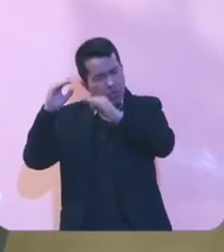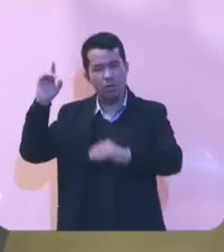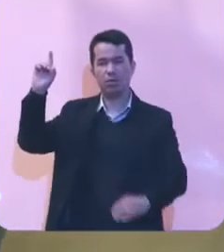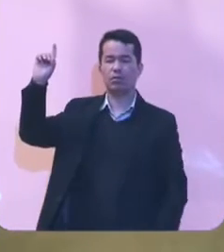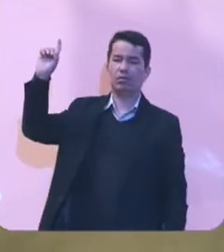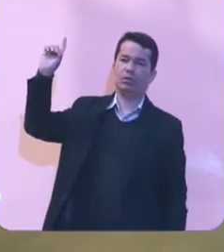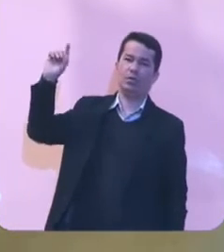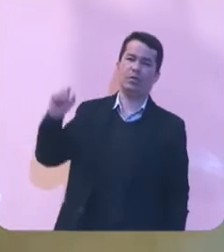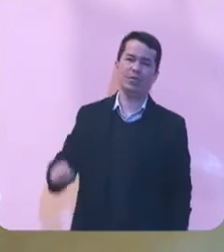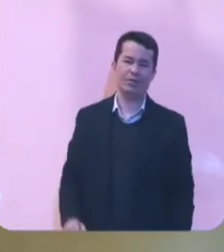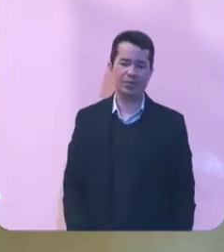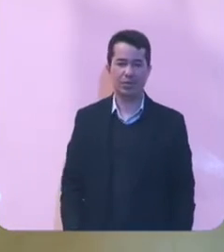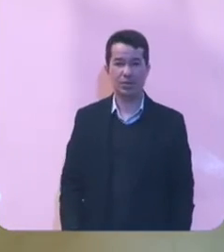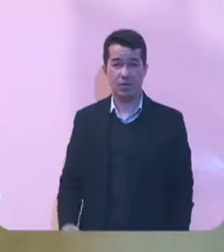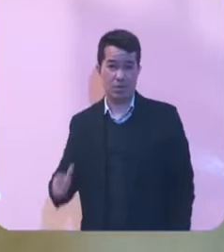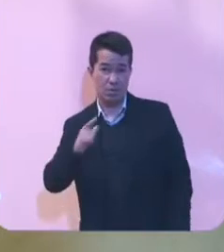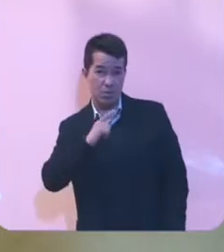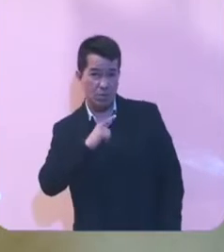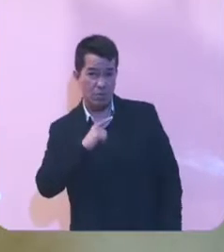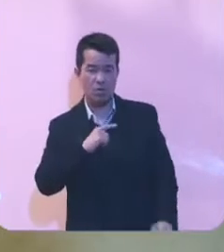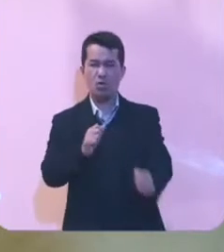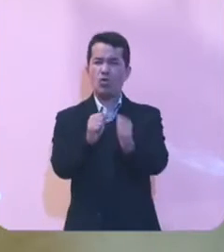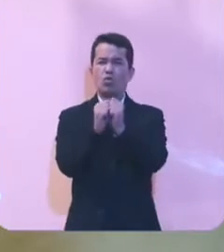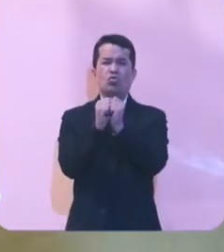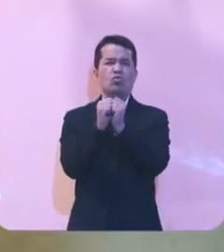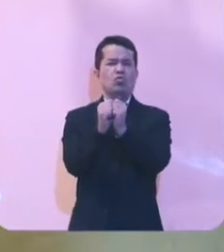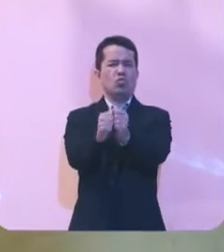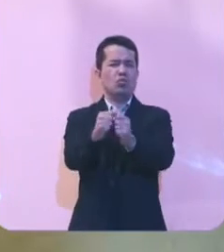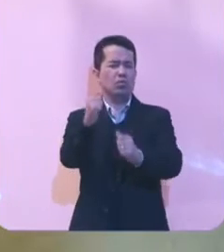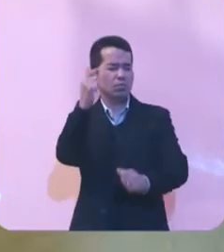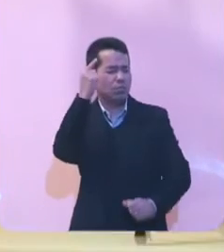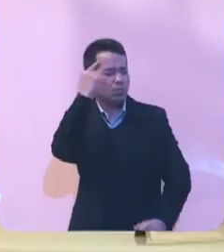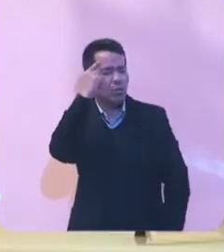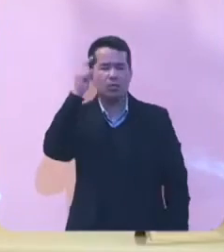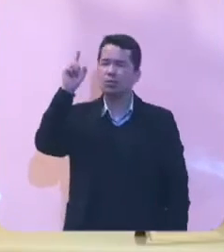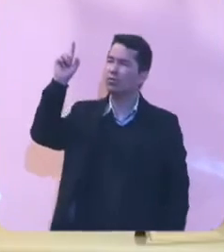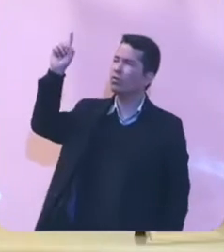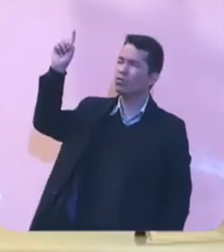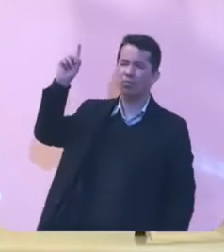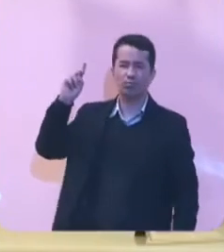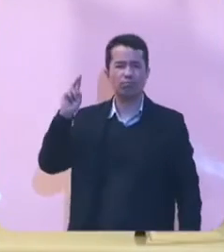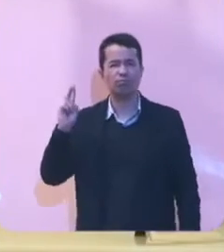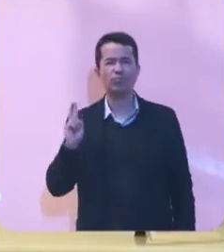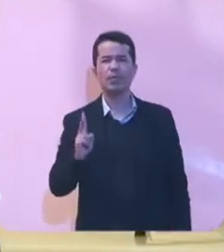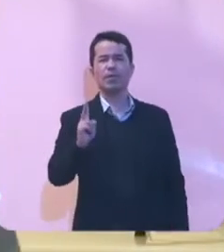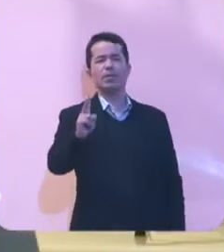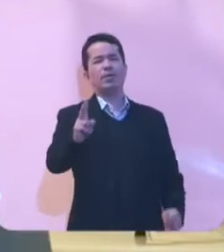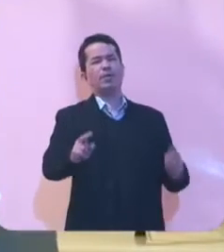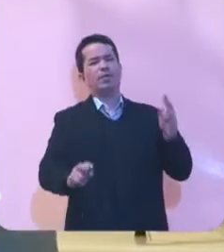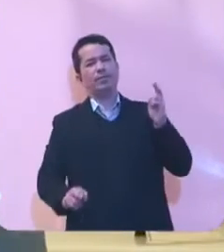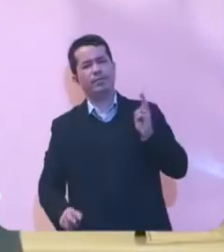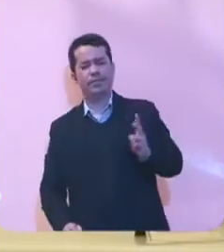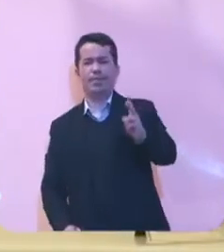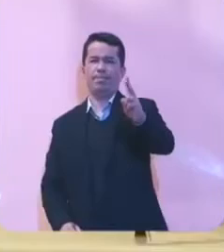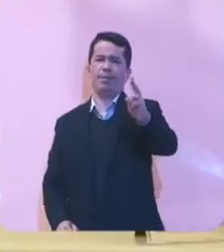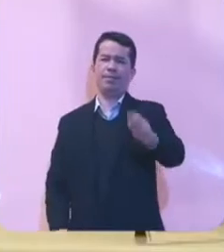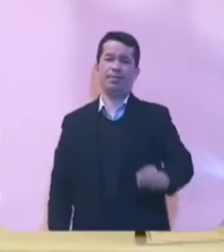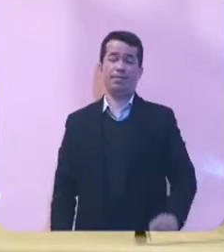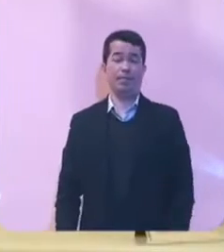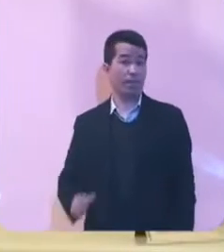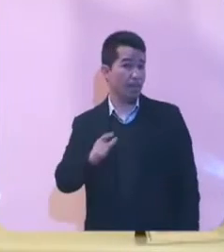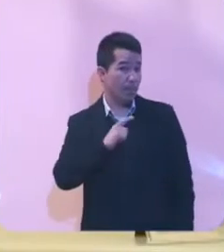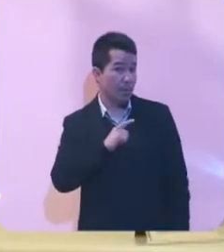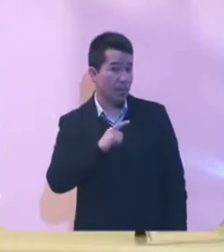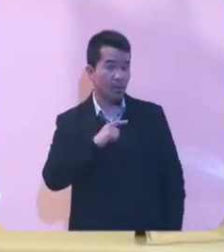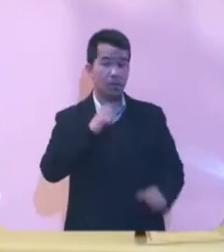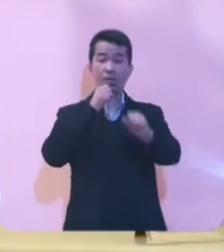pois nasceram do que o Senhor tem falado ao nosso coração. O que a gente aprendeu aqui nessa primeira parte do